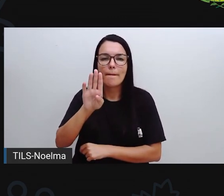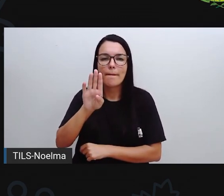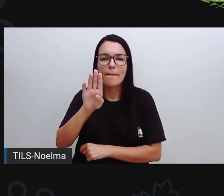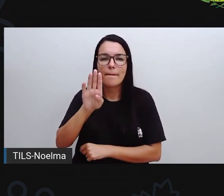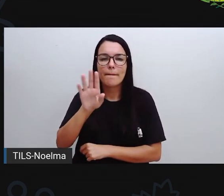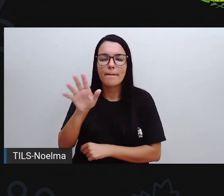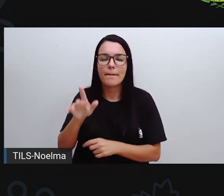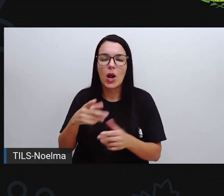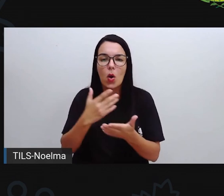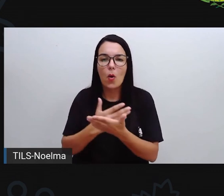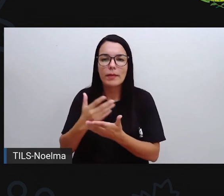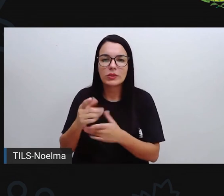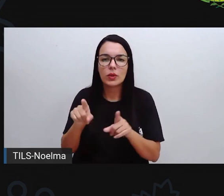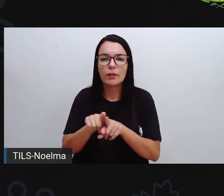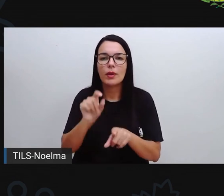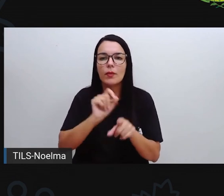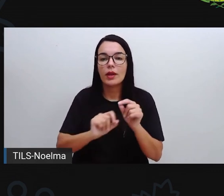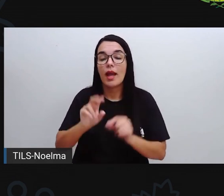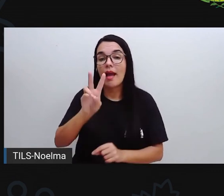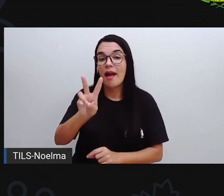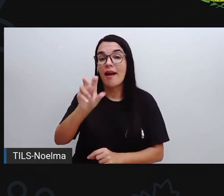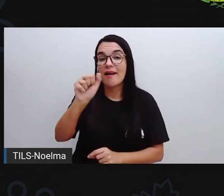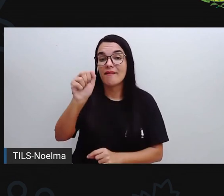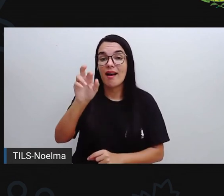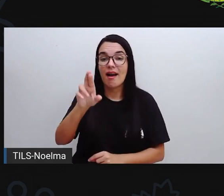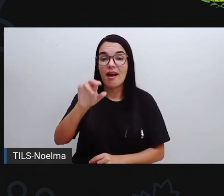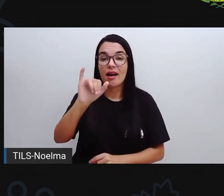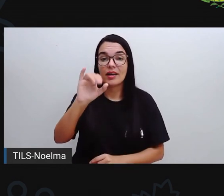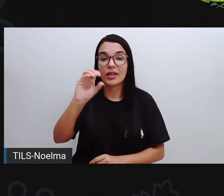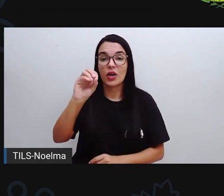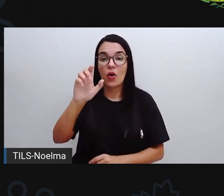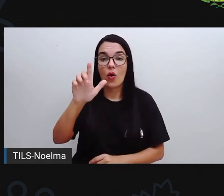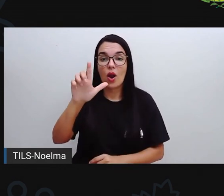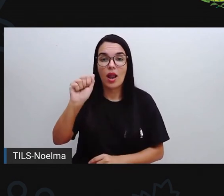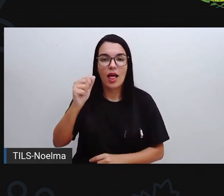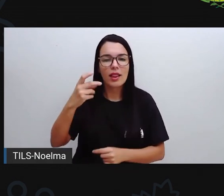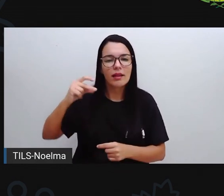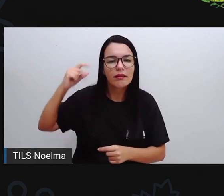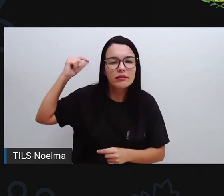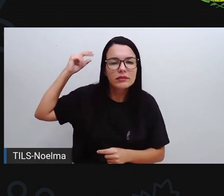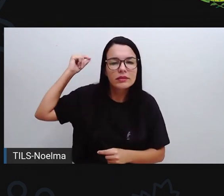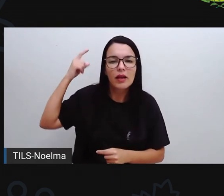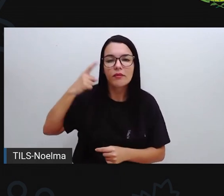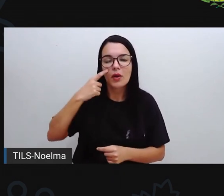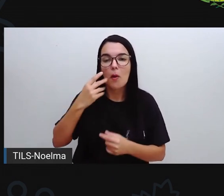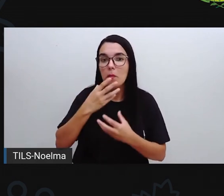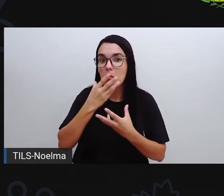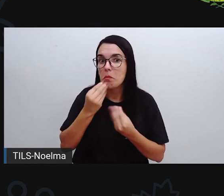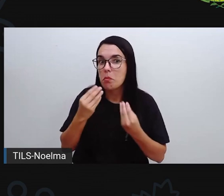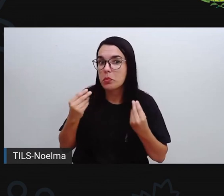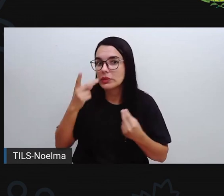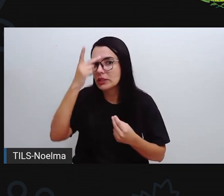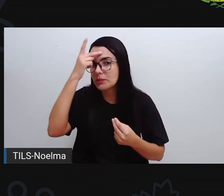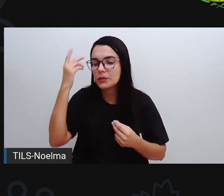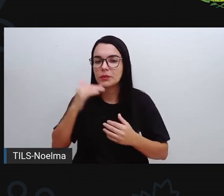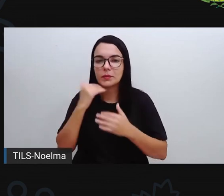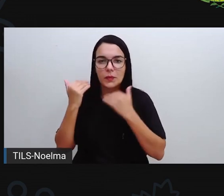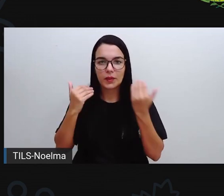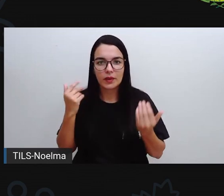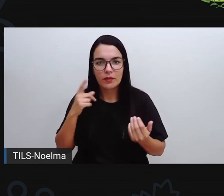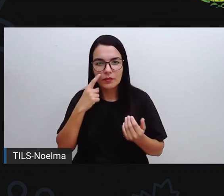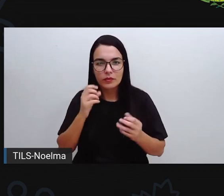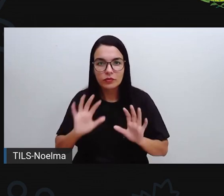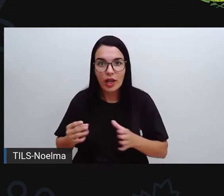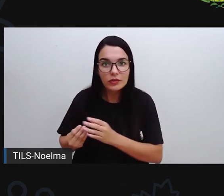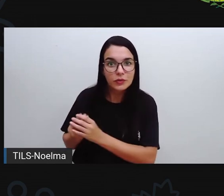A varíola estava matando muita gente, né? E a partir da vacina, da descoberta da vacina da